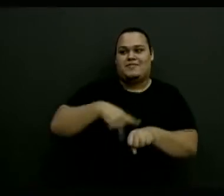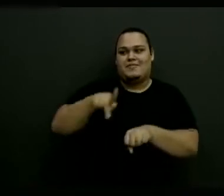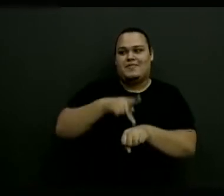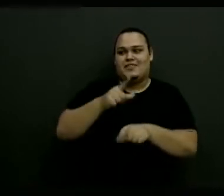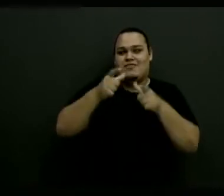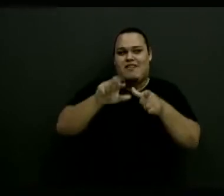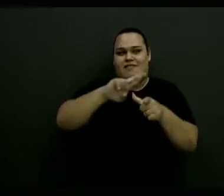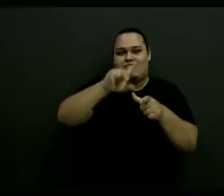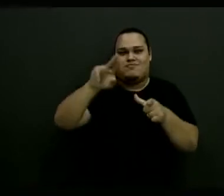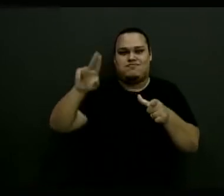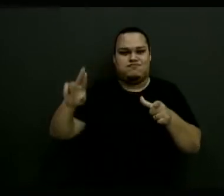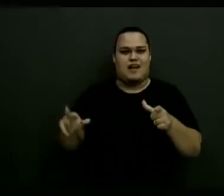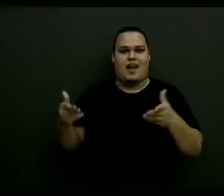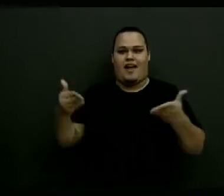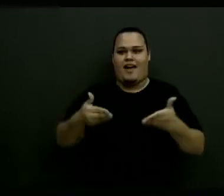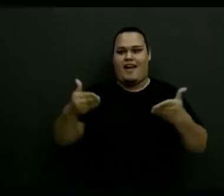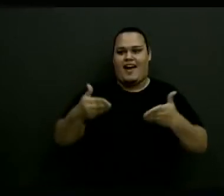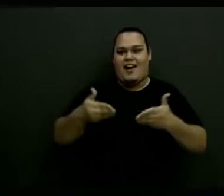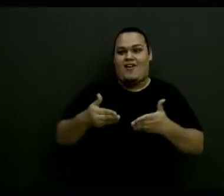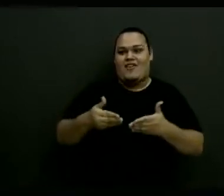essas mensagens que estamos indo.